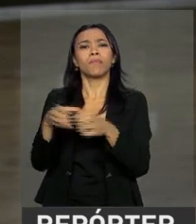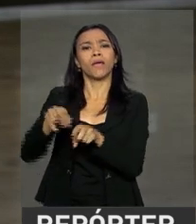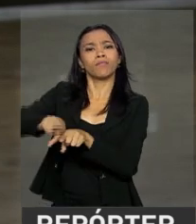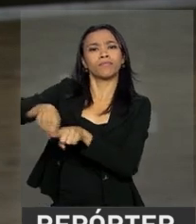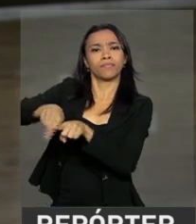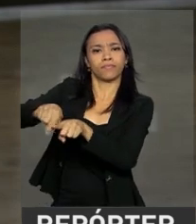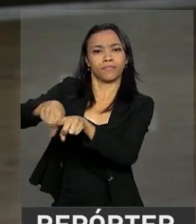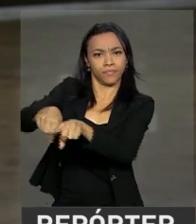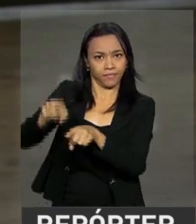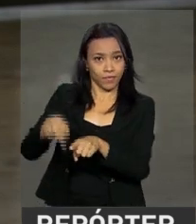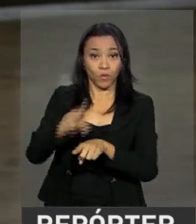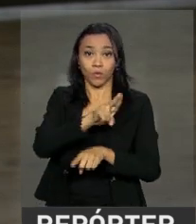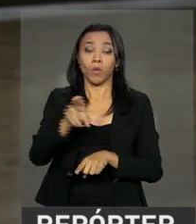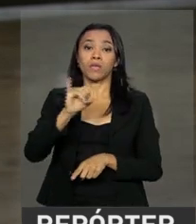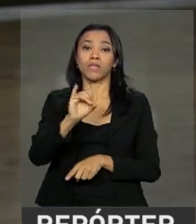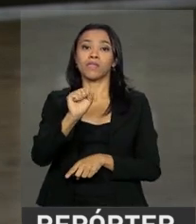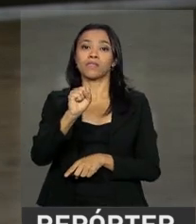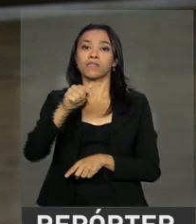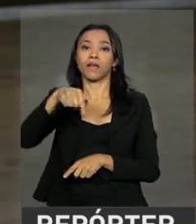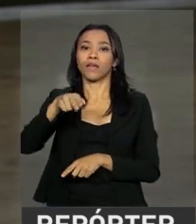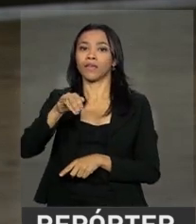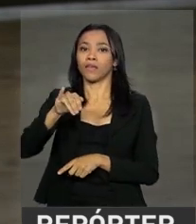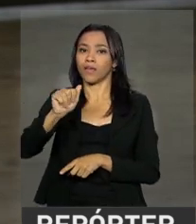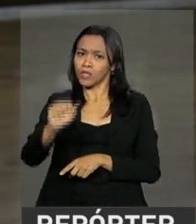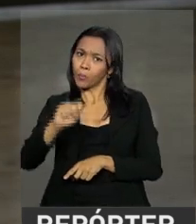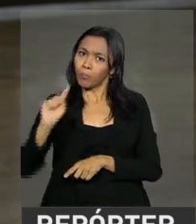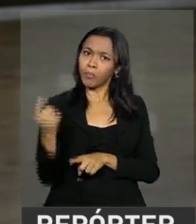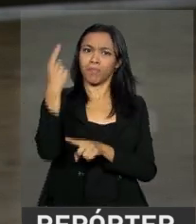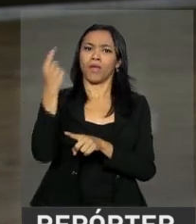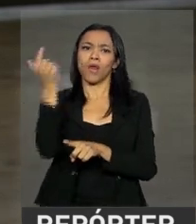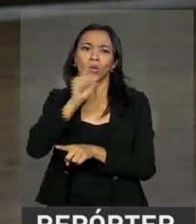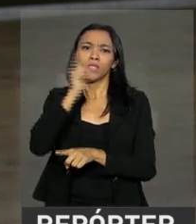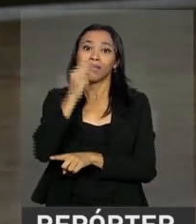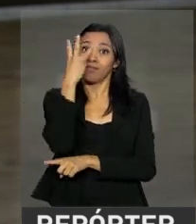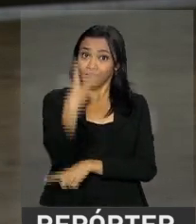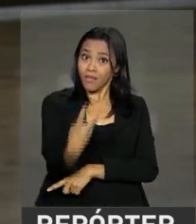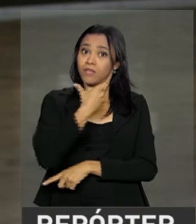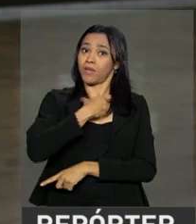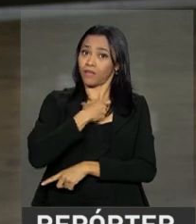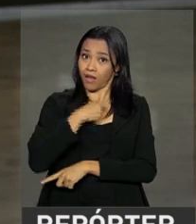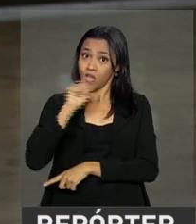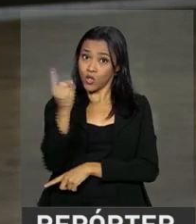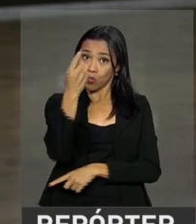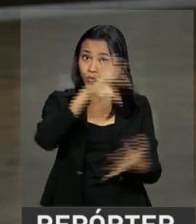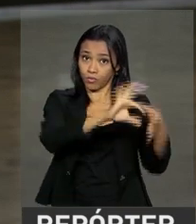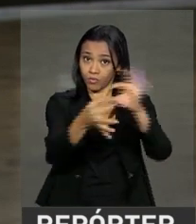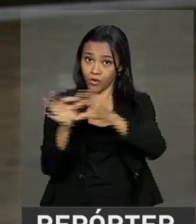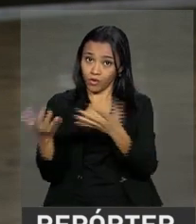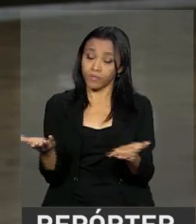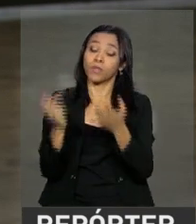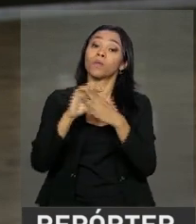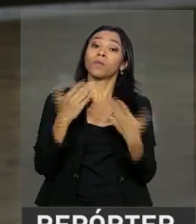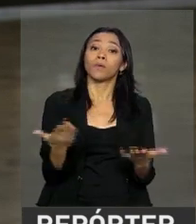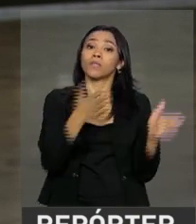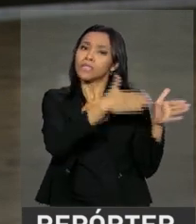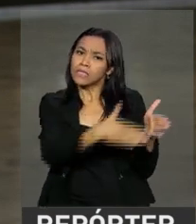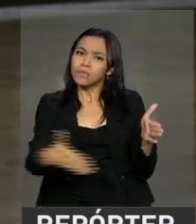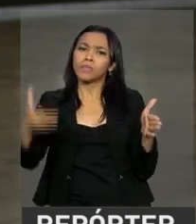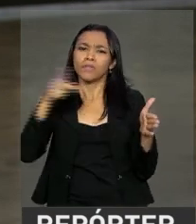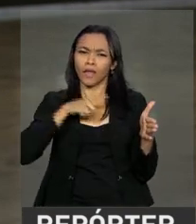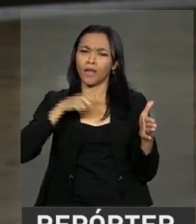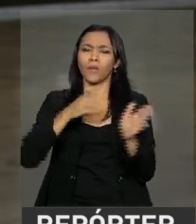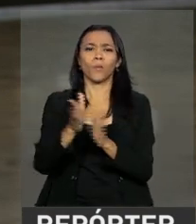canoagem, Isaquias Queiroz, o primeiro brasileiro a ganhar 3 medalhas em uma única Olimpíada. Durante essa cerimônia acontece também